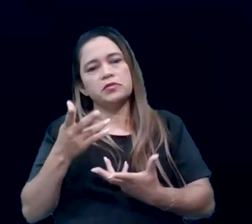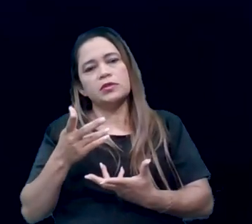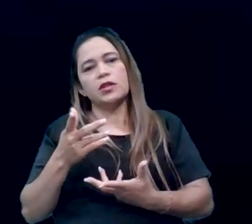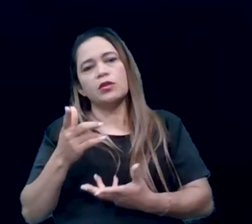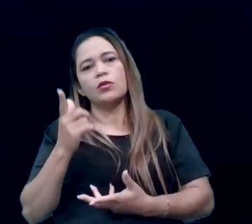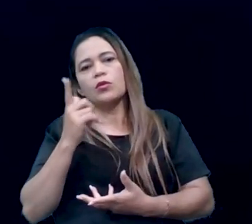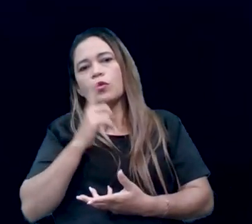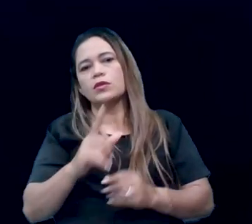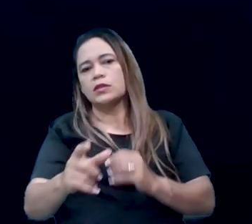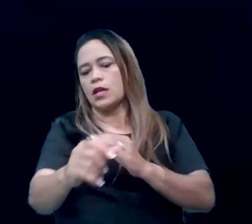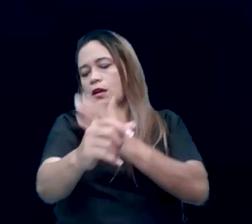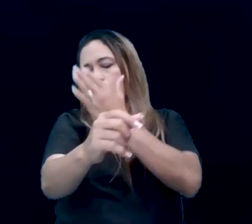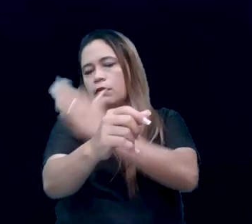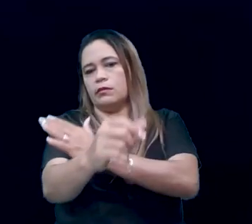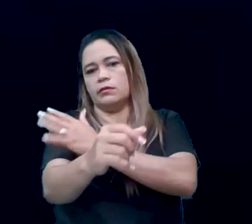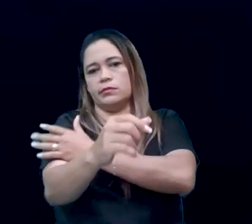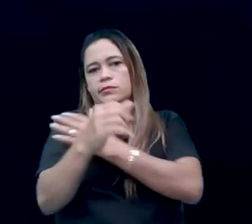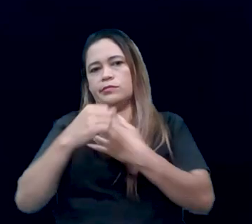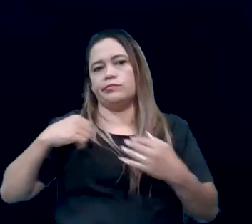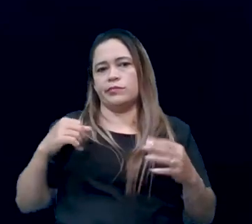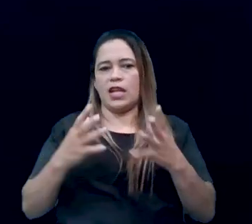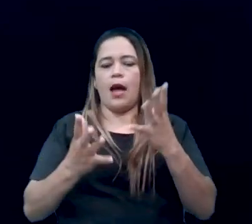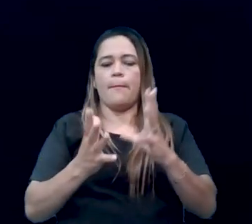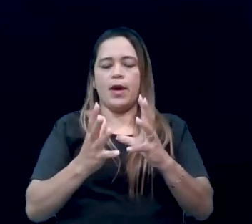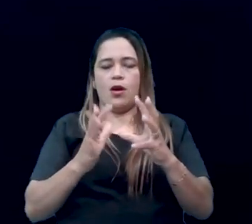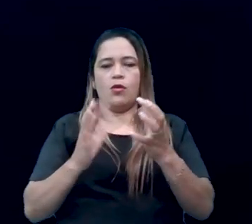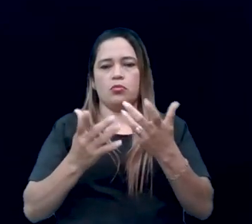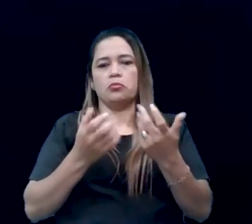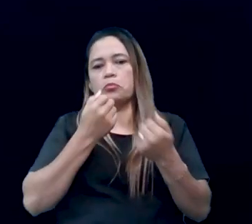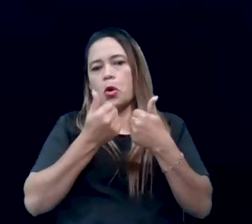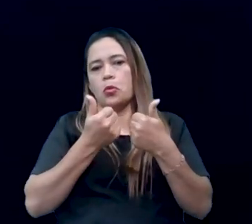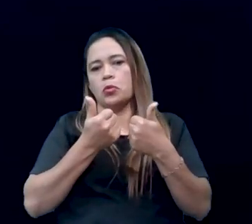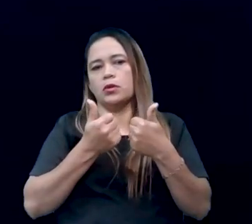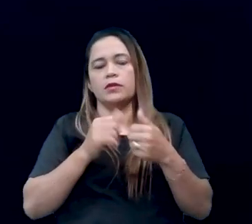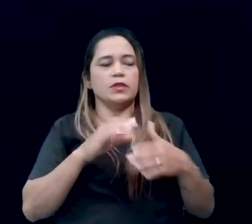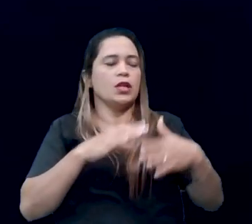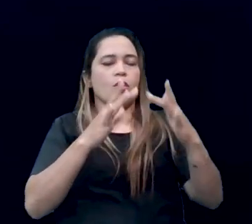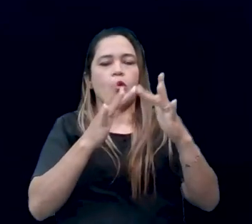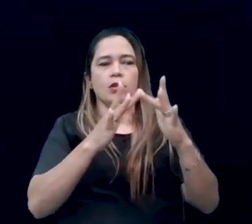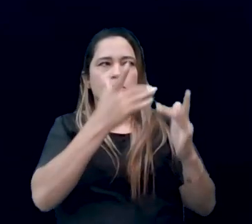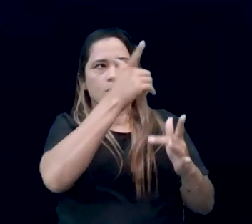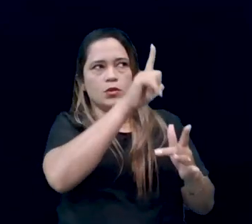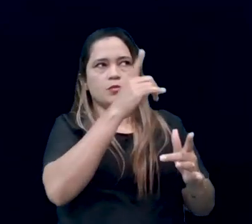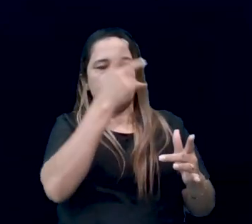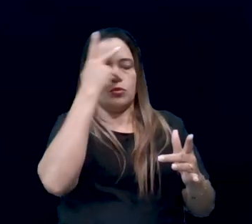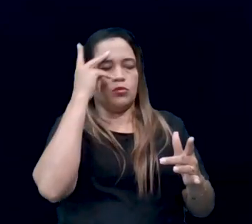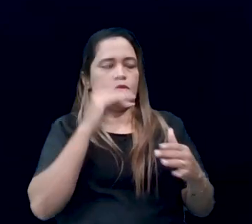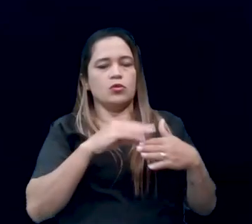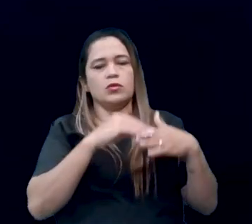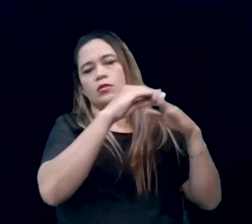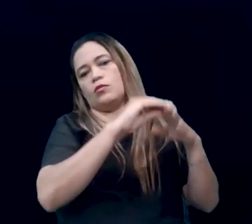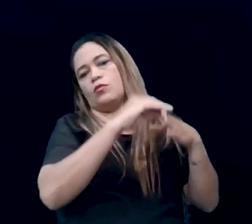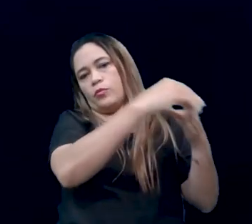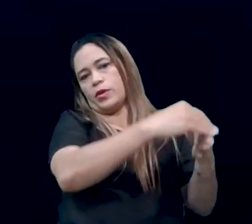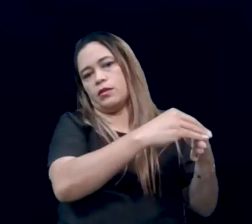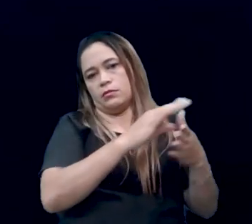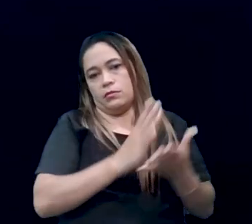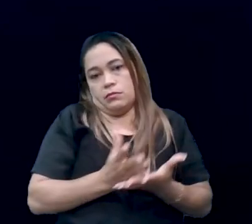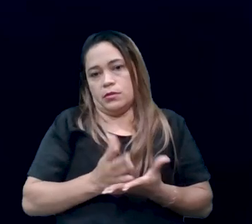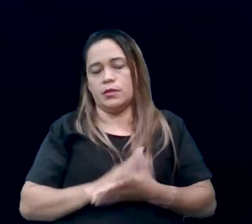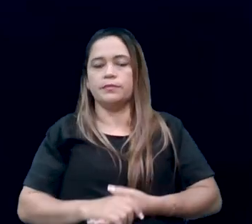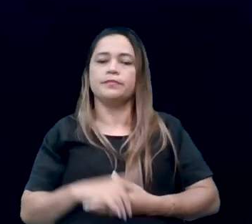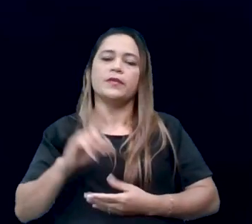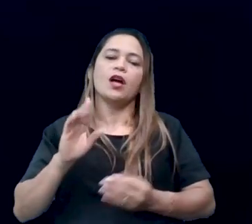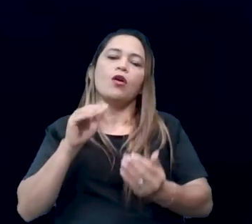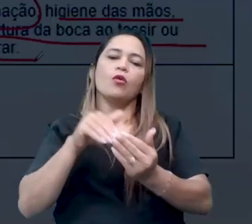dessa parte isolar a sua mão do contato com o vírus e caso você tenha contato com outras pessoas você não consegue transmitir. Tá legal? E vamos para a